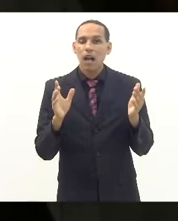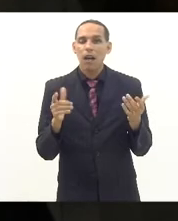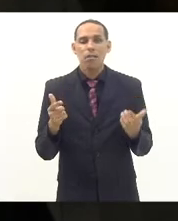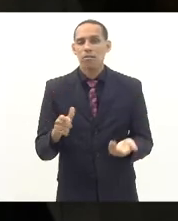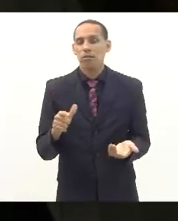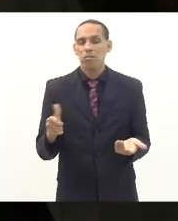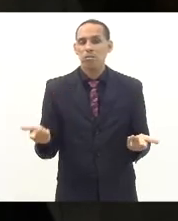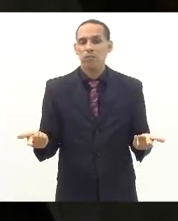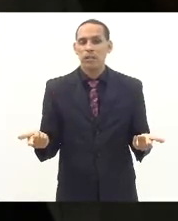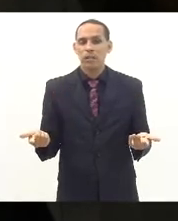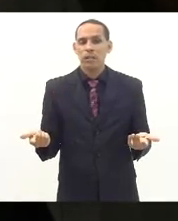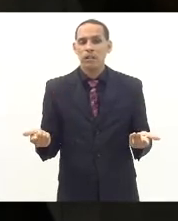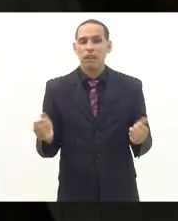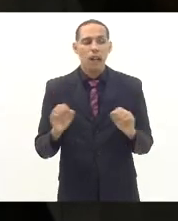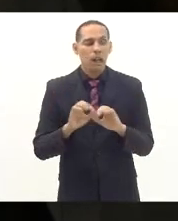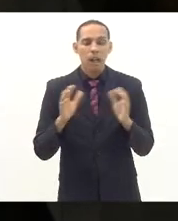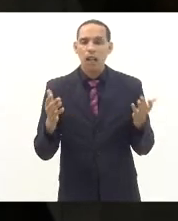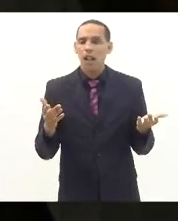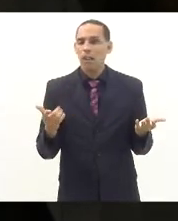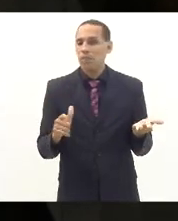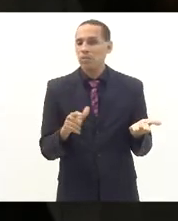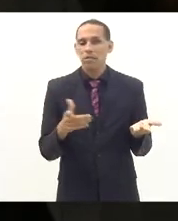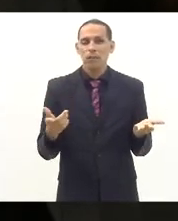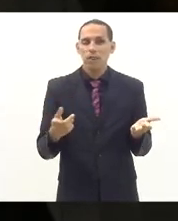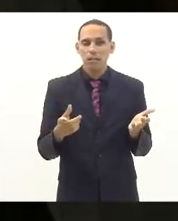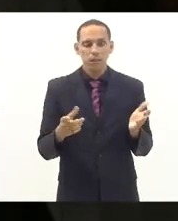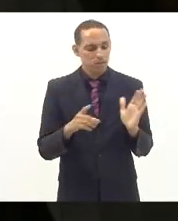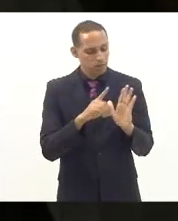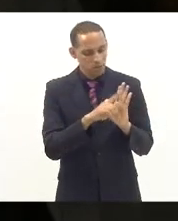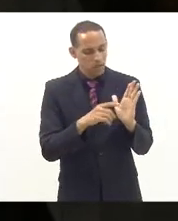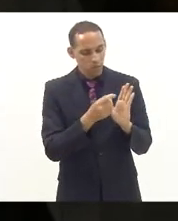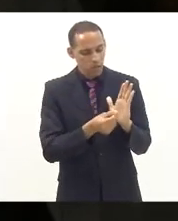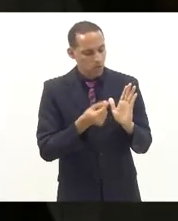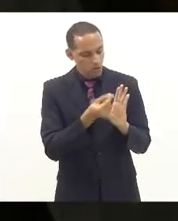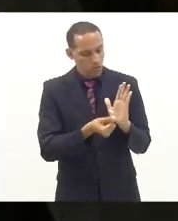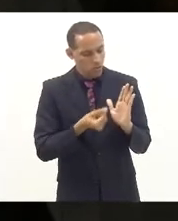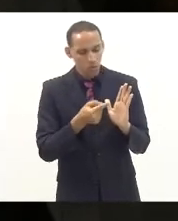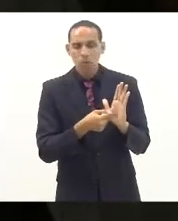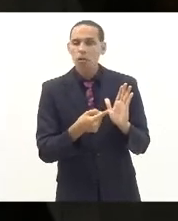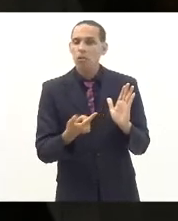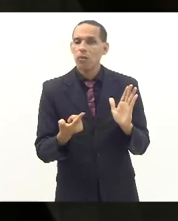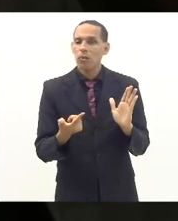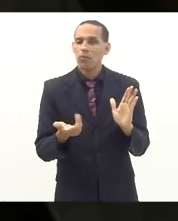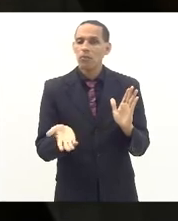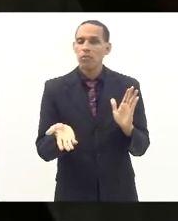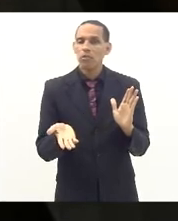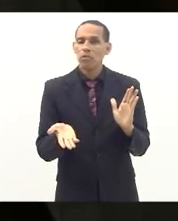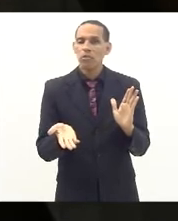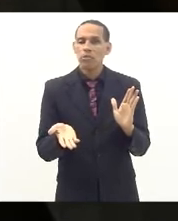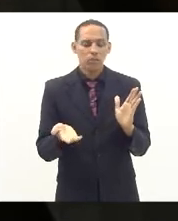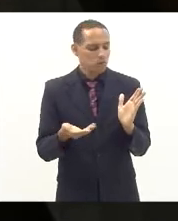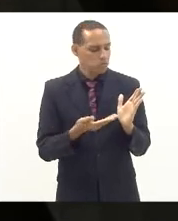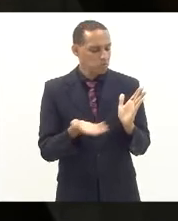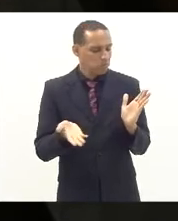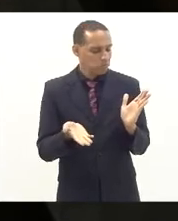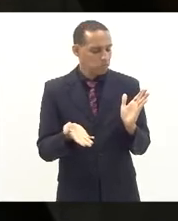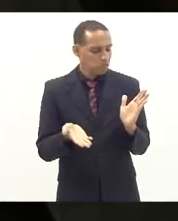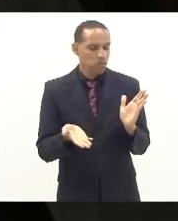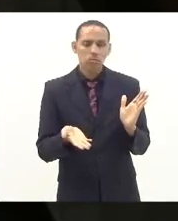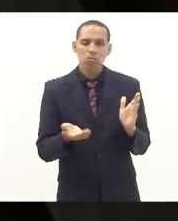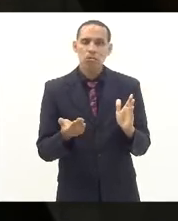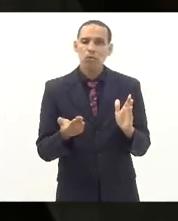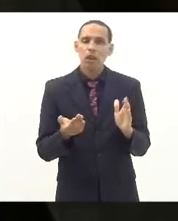não ficam claras nas diretrizes orçamentárias apresentada no projeto quais são afinal de contas